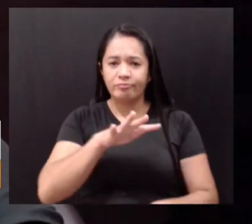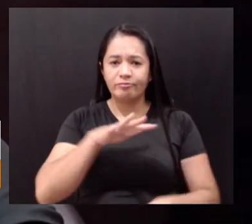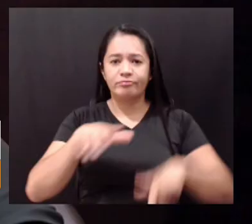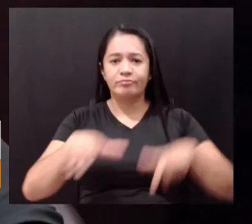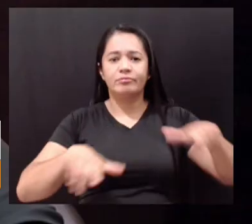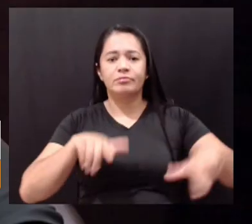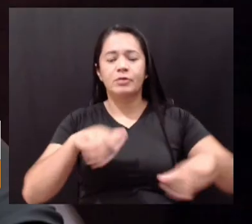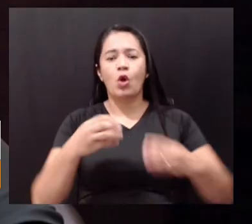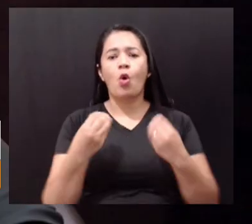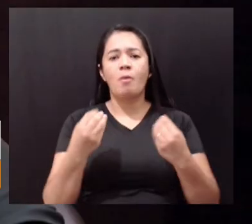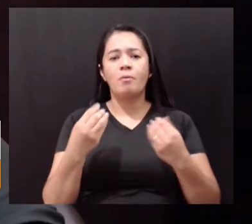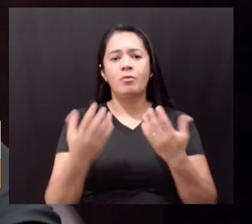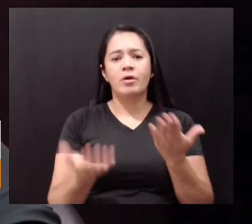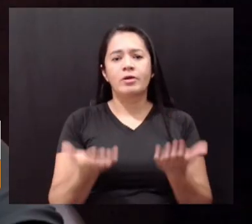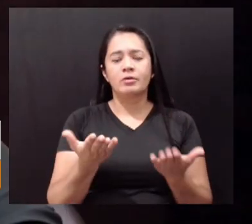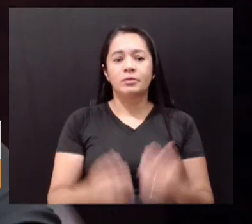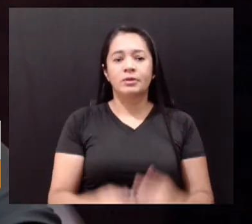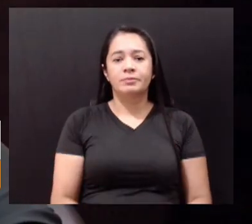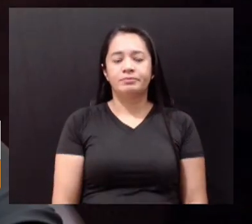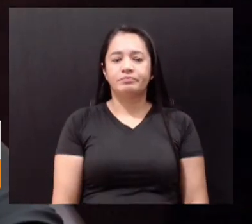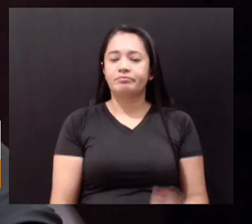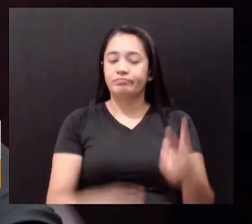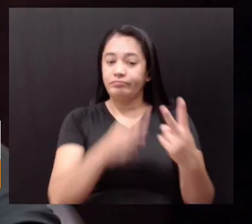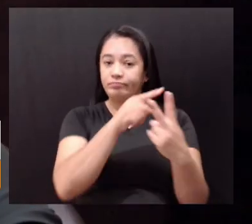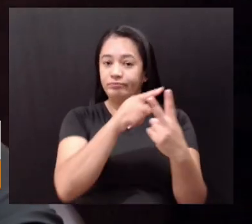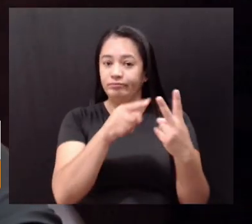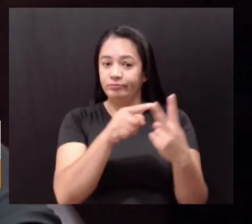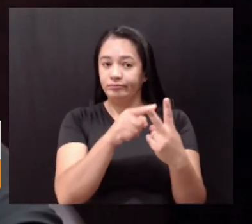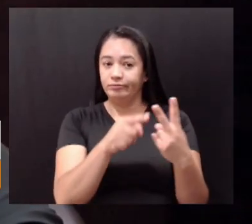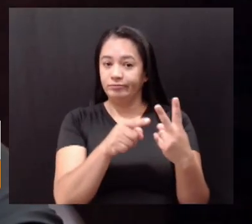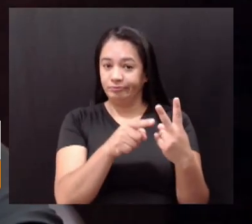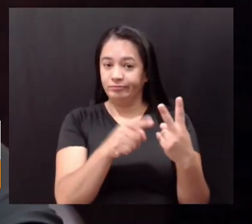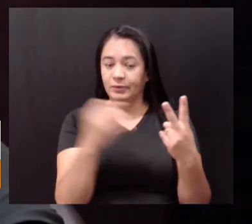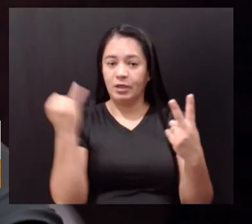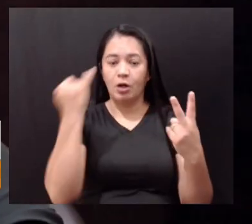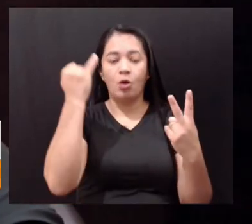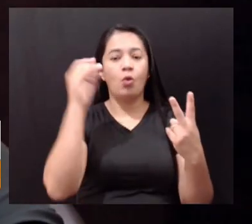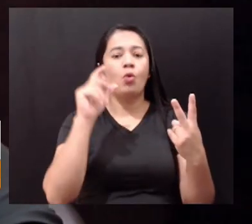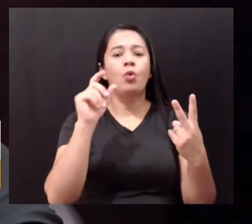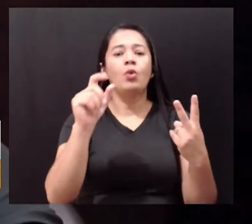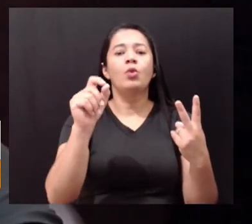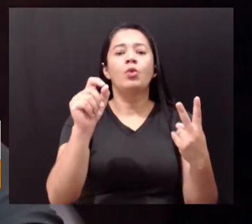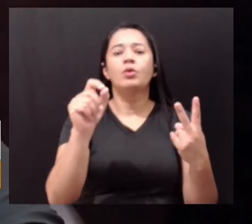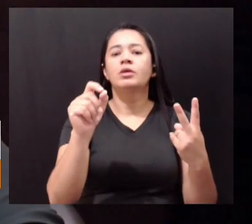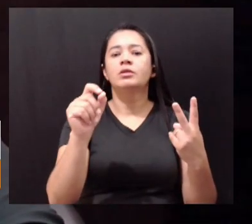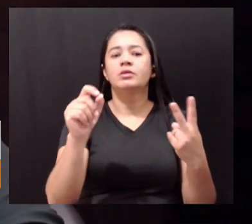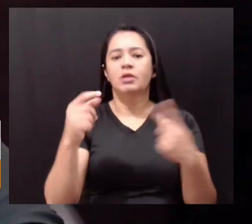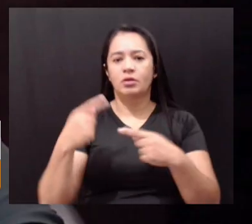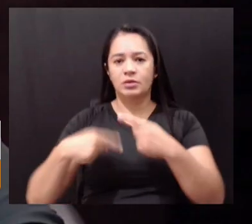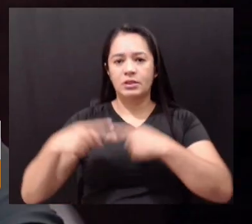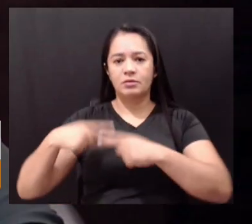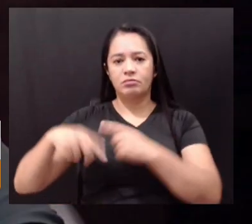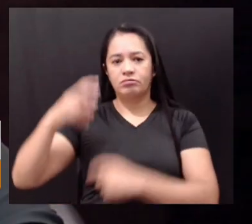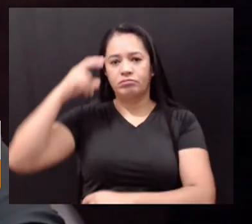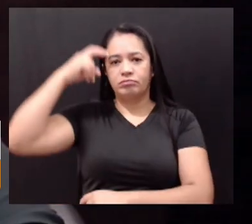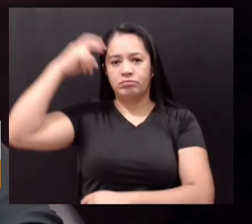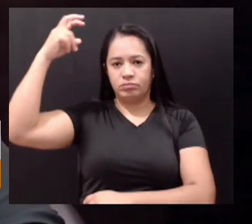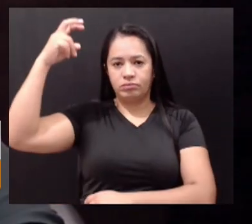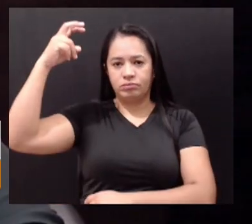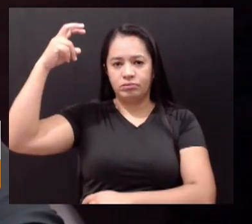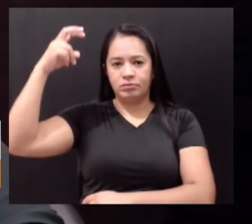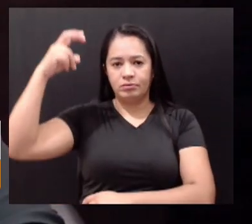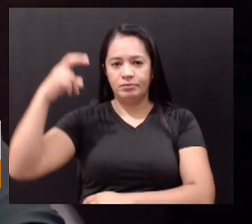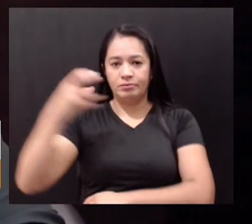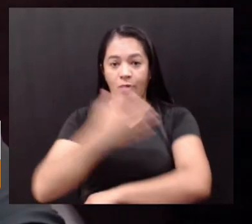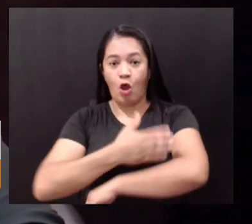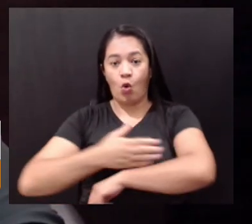2 pontos extremamente relevantes nesse sentido, que o primeiro é a questão do desenvolvimento da cultura, né, então, quando a gente traz a definição de